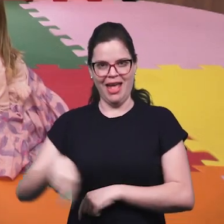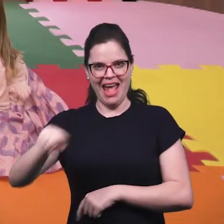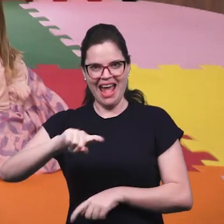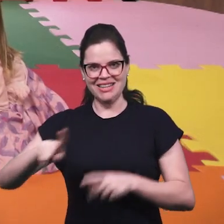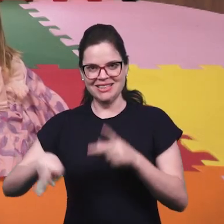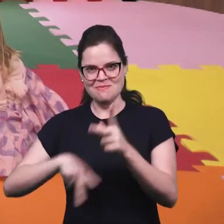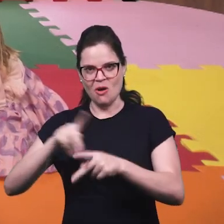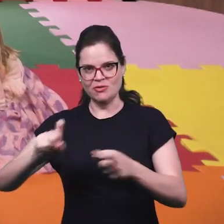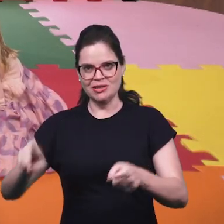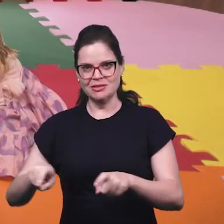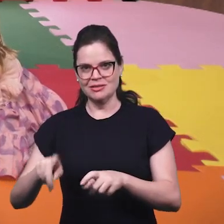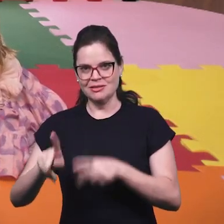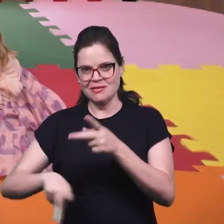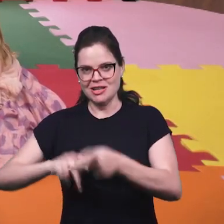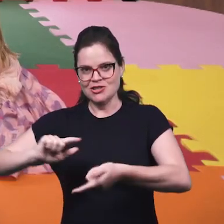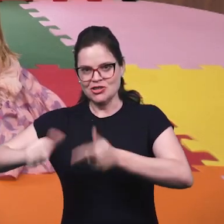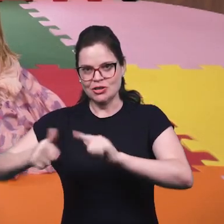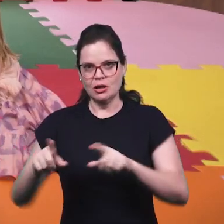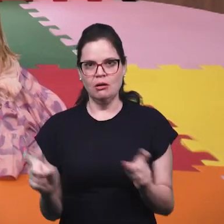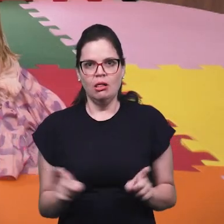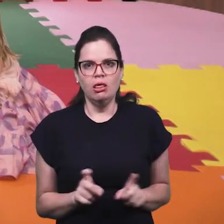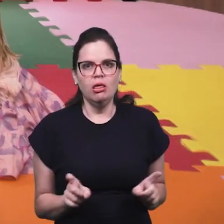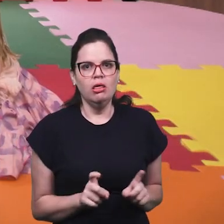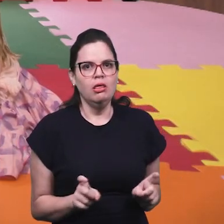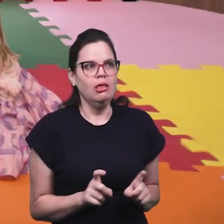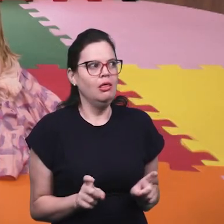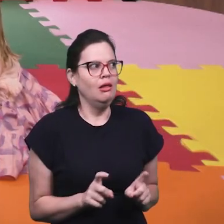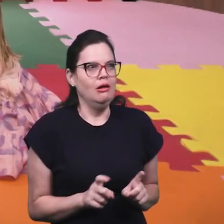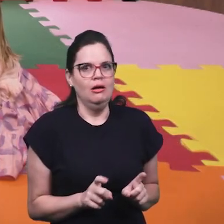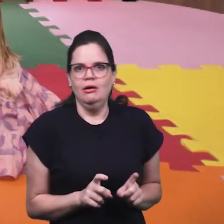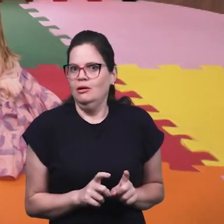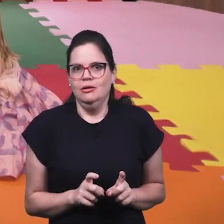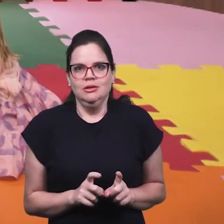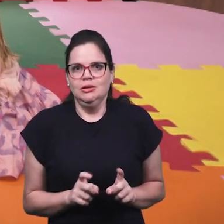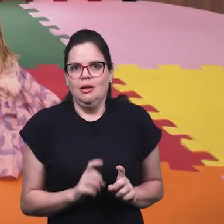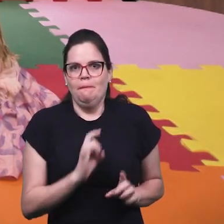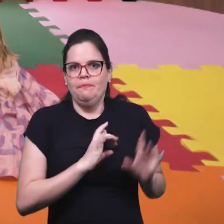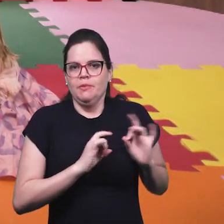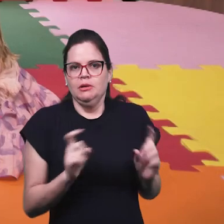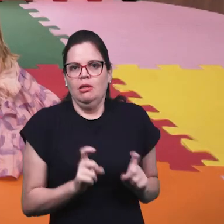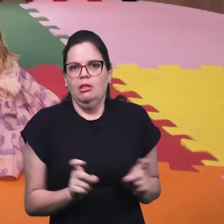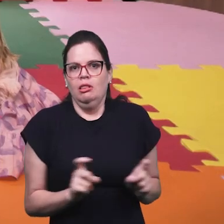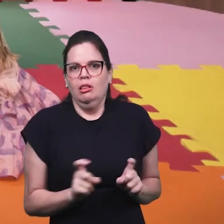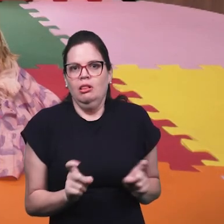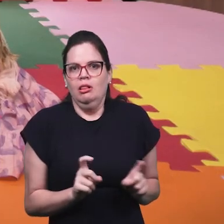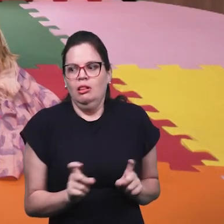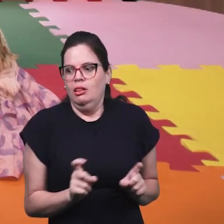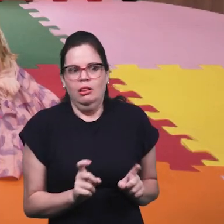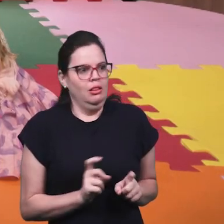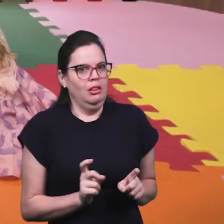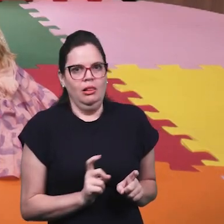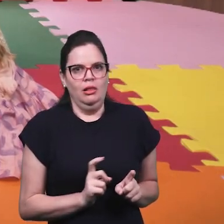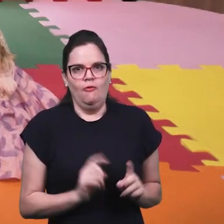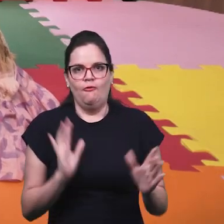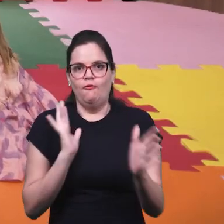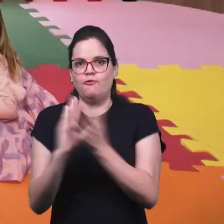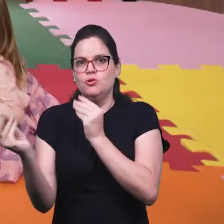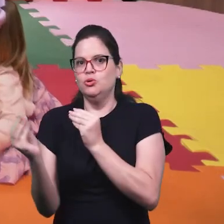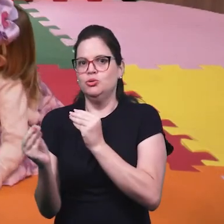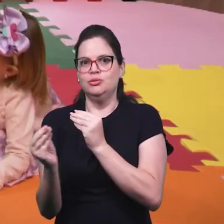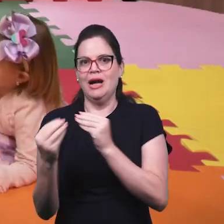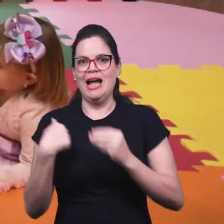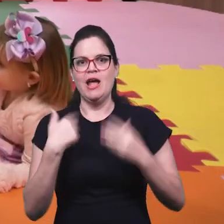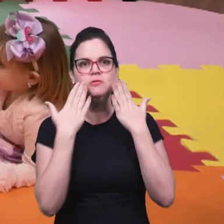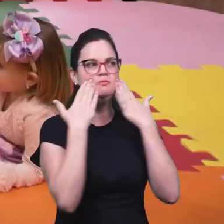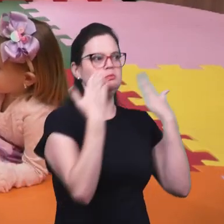coragem? Ninguém tinha coragem. Os homens morriam de medo dele. Ninguém se apresentava para lutar contra